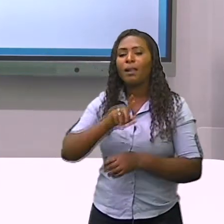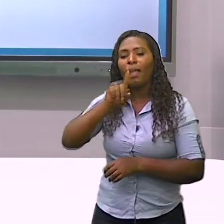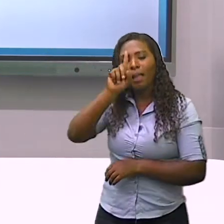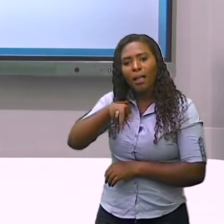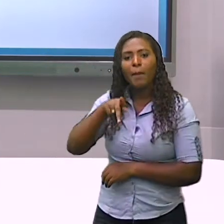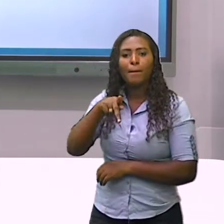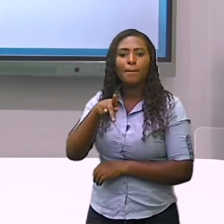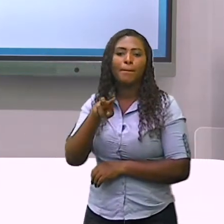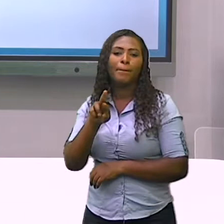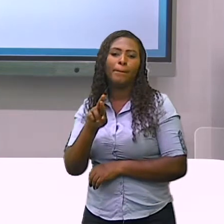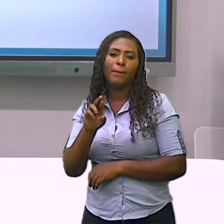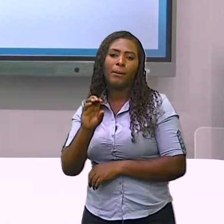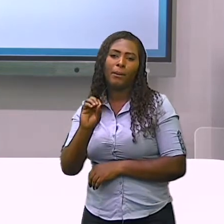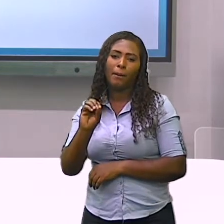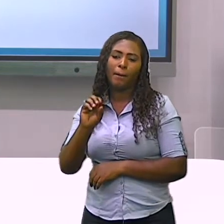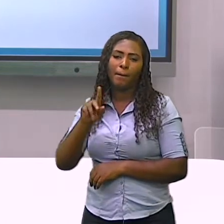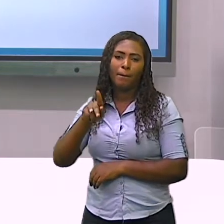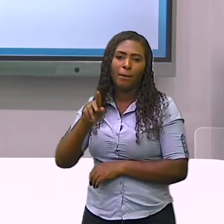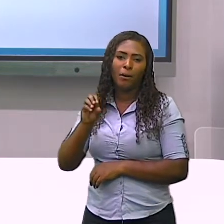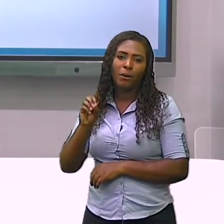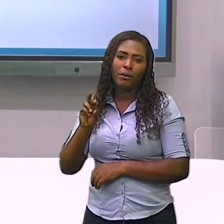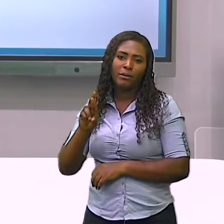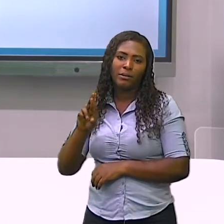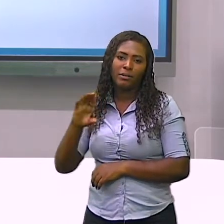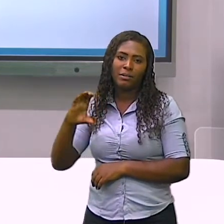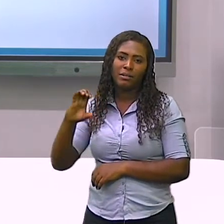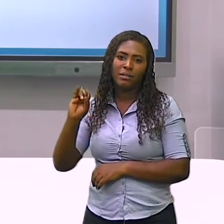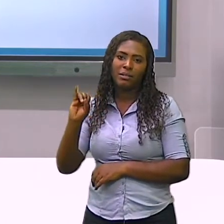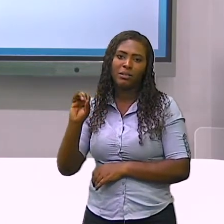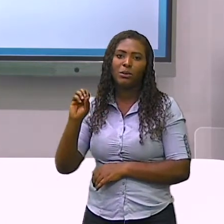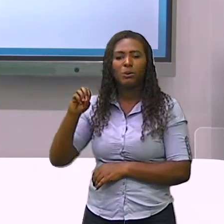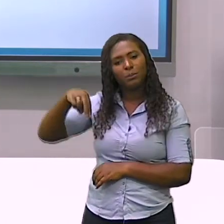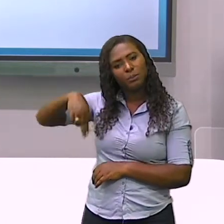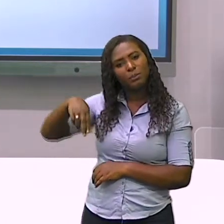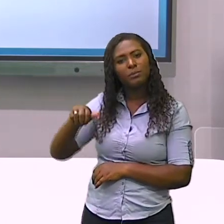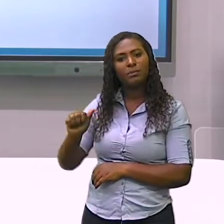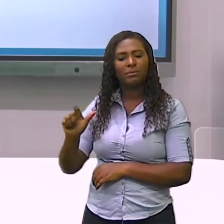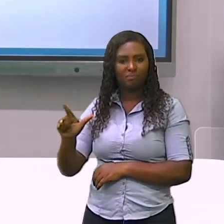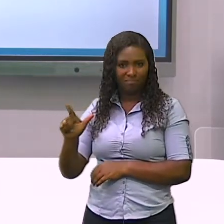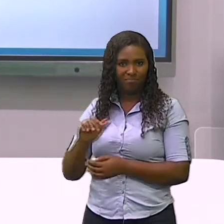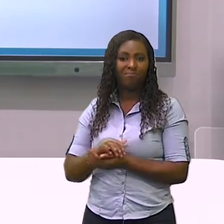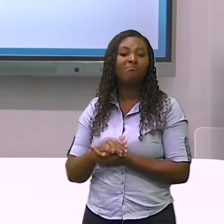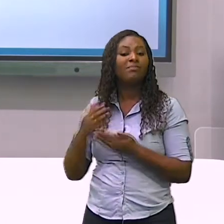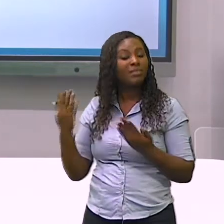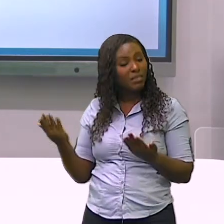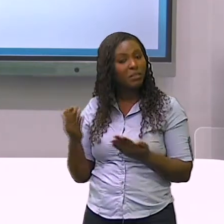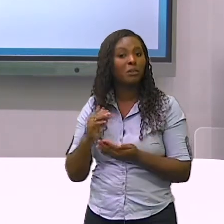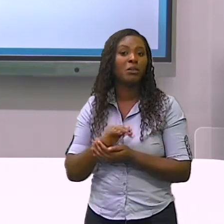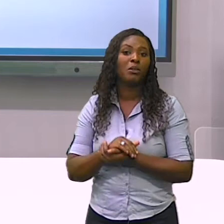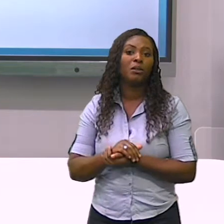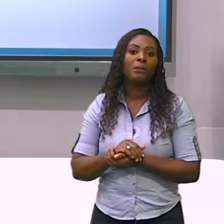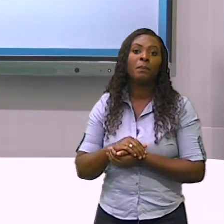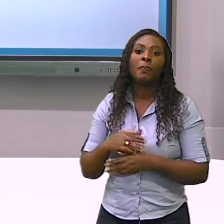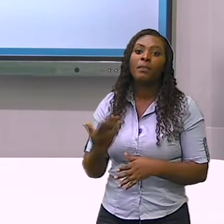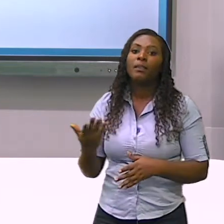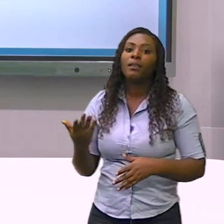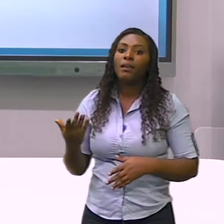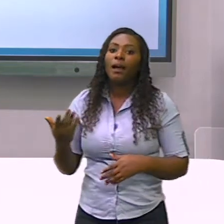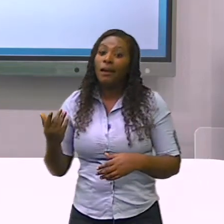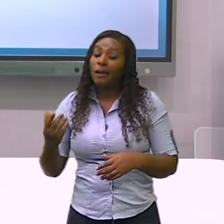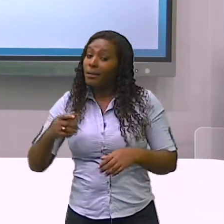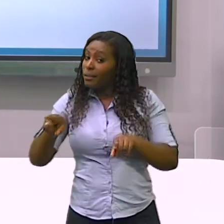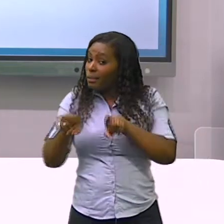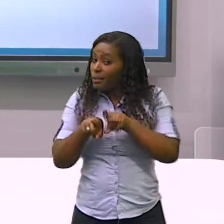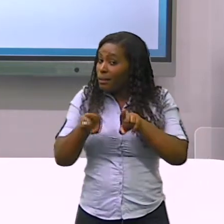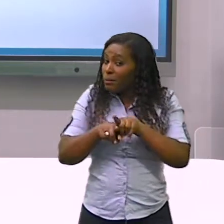ser diretamente ou inversamente. Falei que diretamente a grandeza aumenta e a outra aumenta. Mas